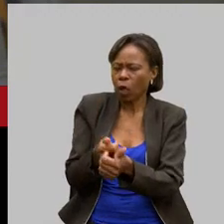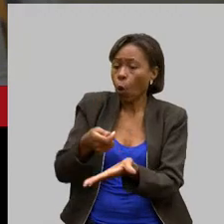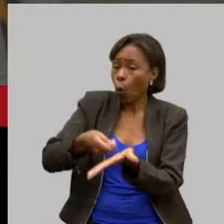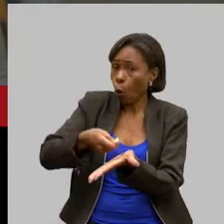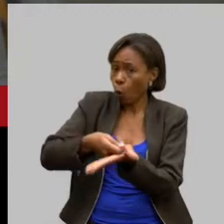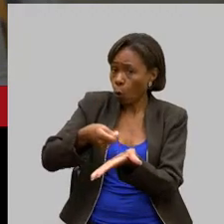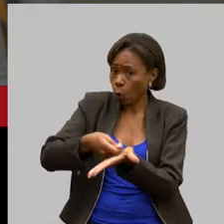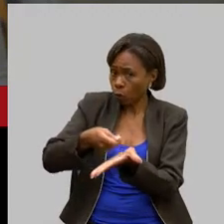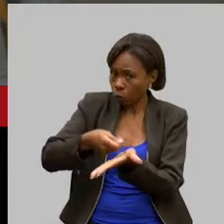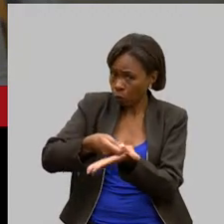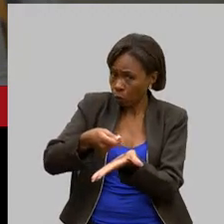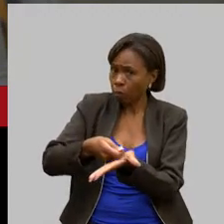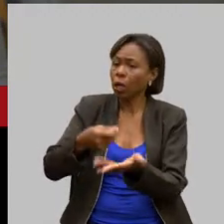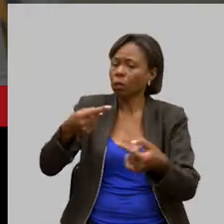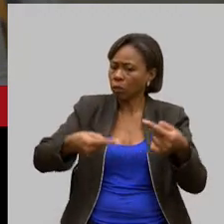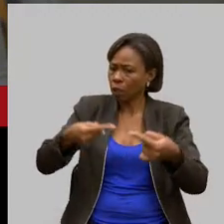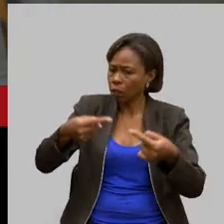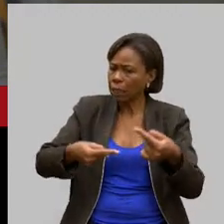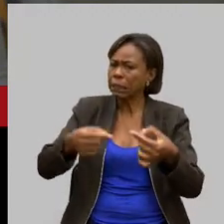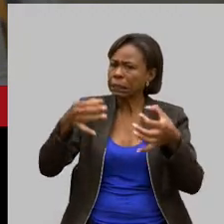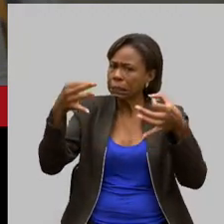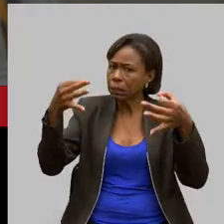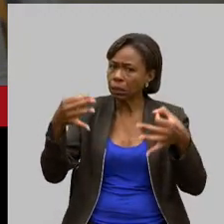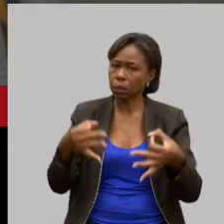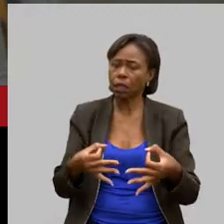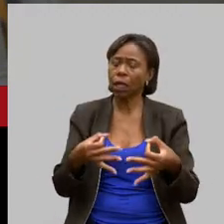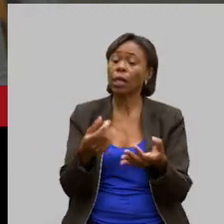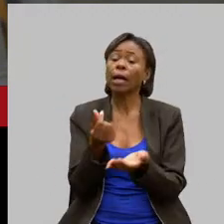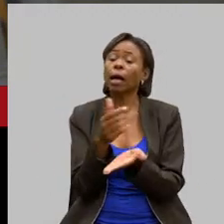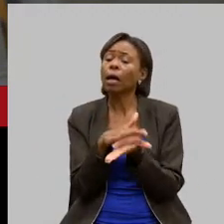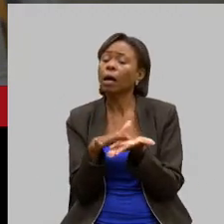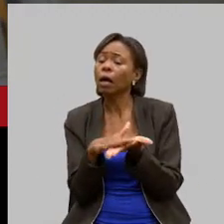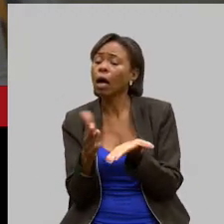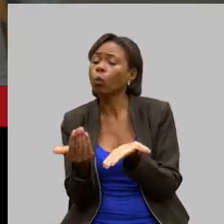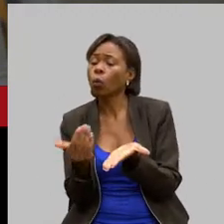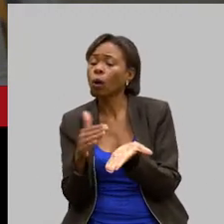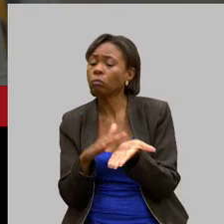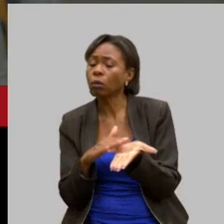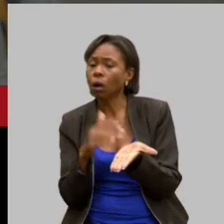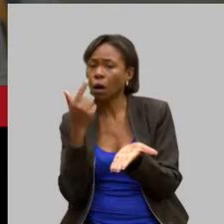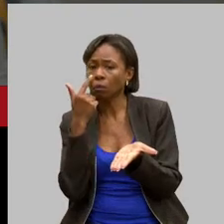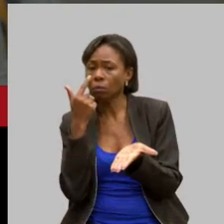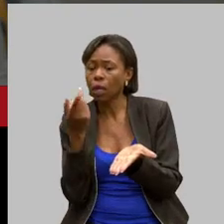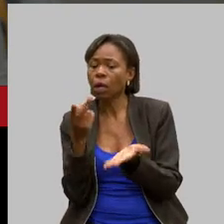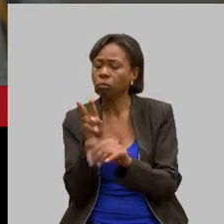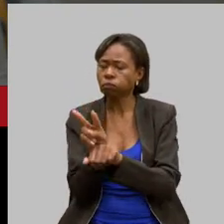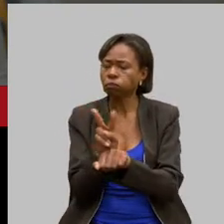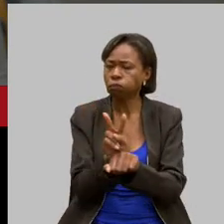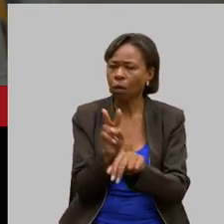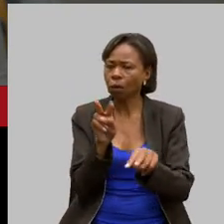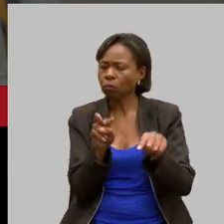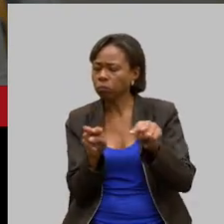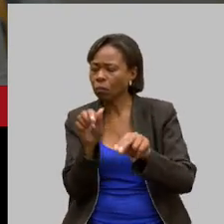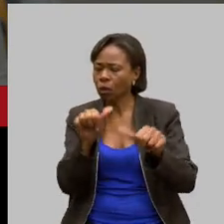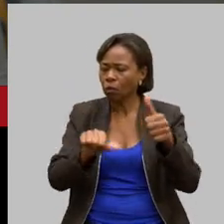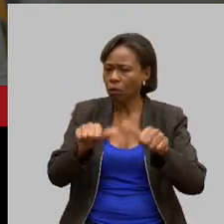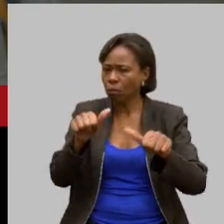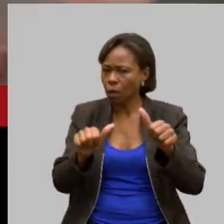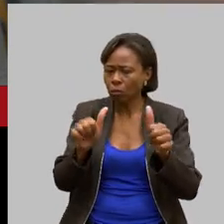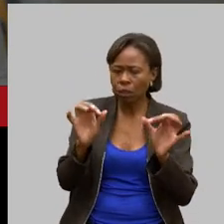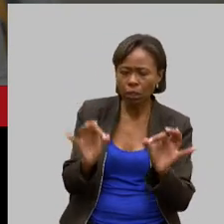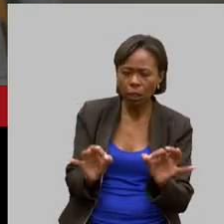nessas nessa política nós acompanhamos os gastos nós avaliamos se ela tá sendo efetivo ou não Por isso mesmo eu